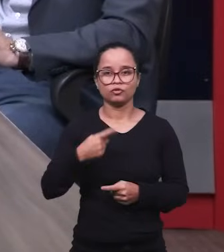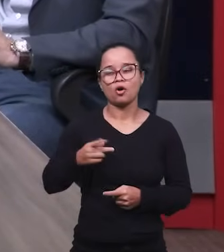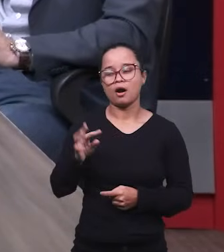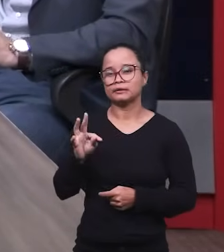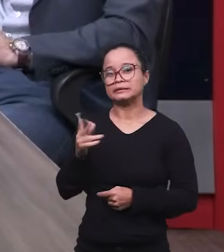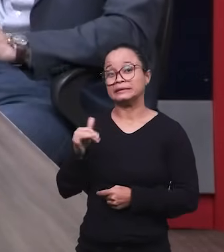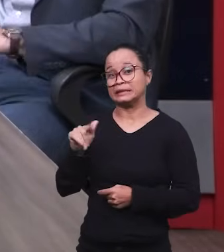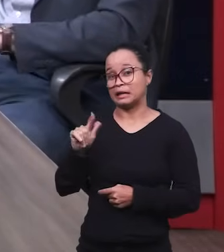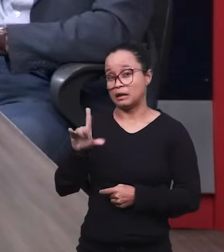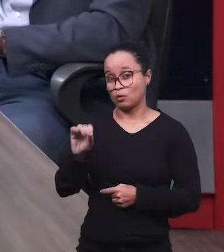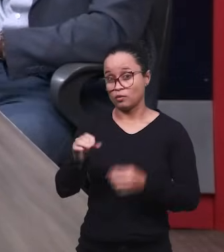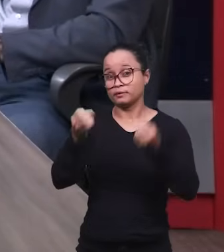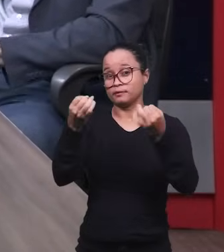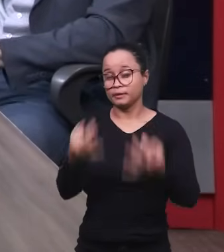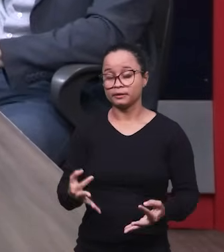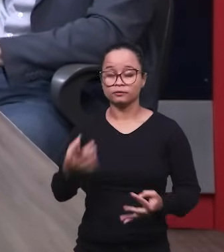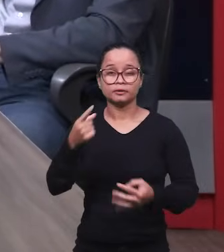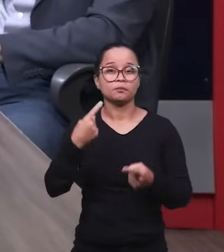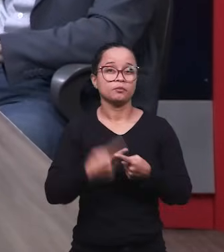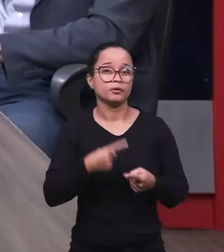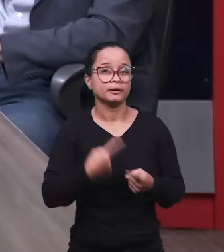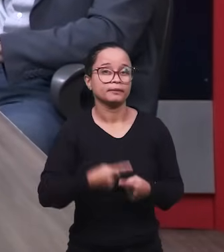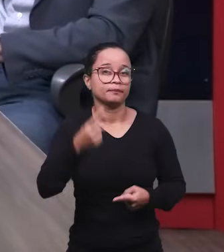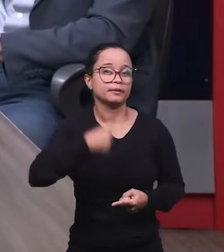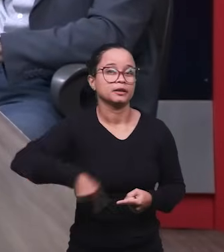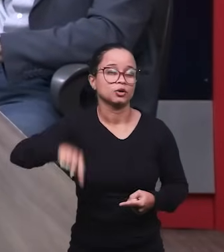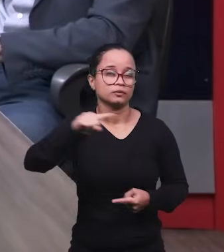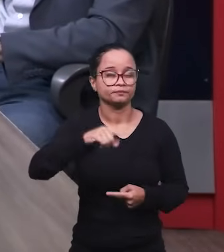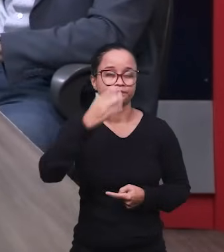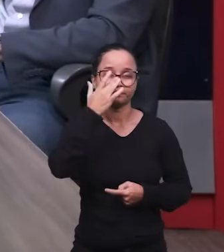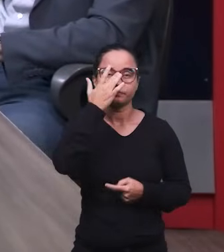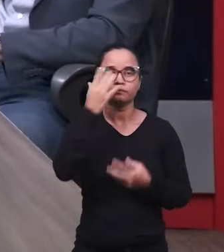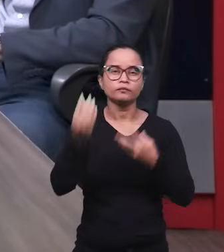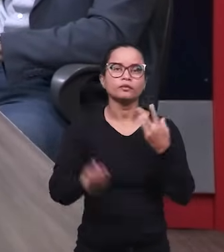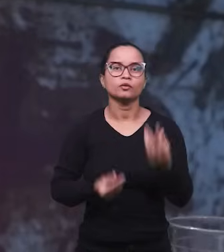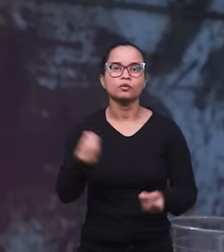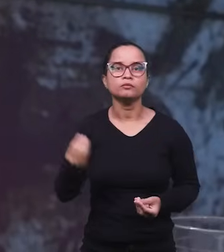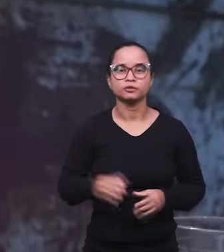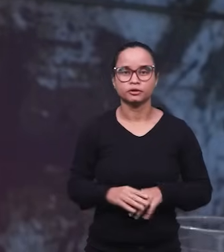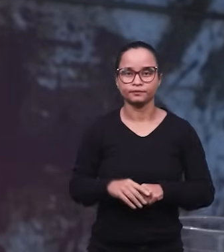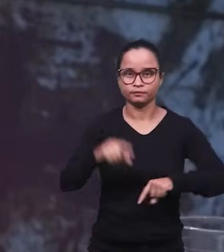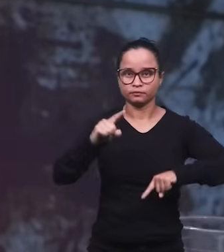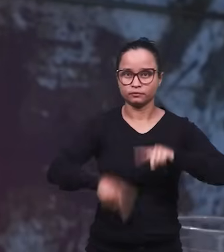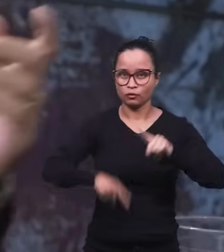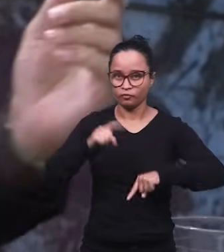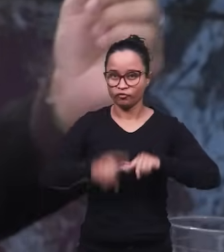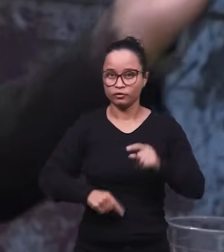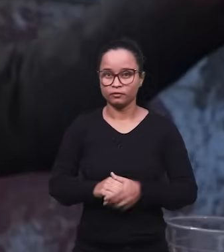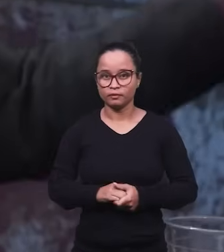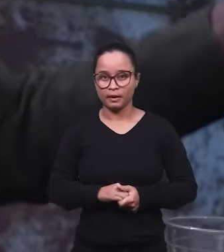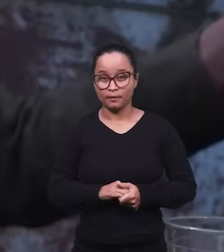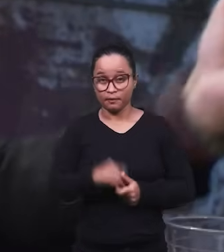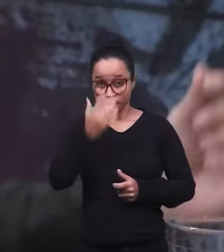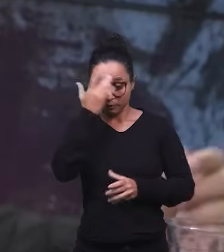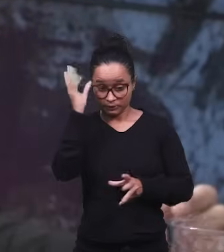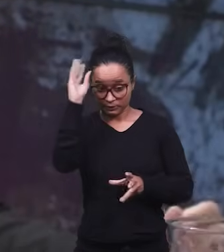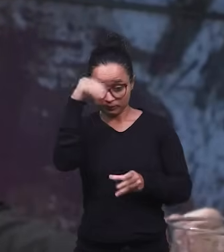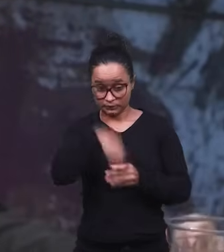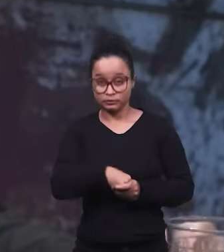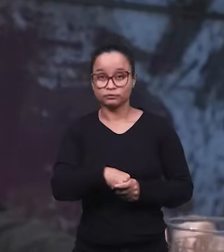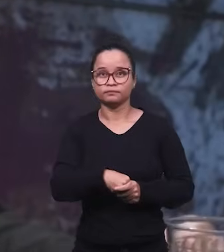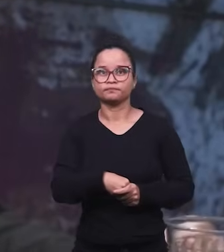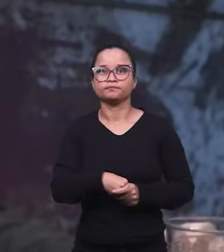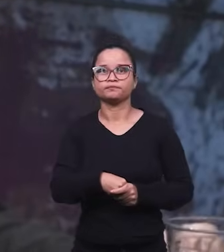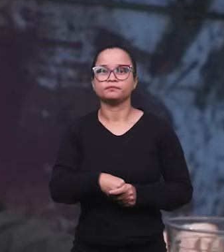falando, é porque, para nós, como que um objeto que, para quem está dentro,